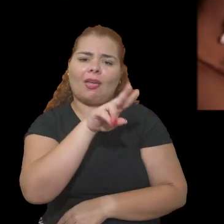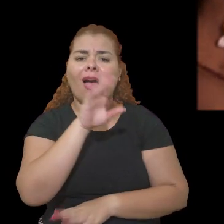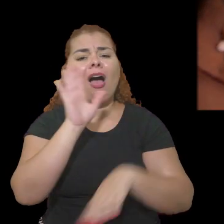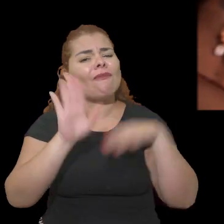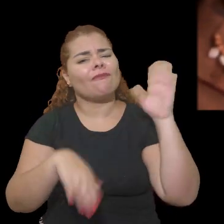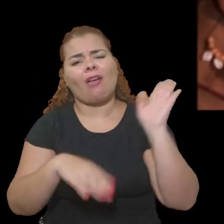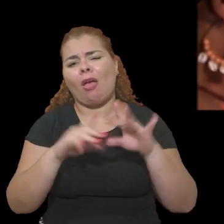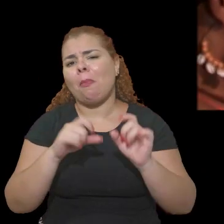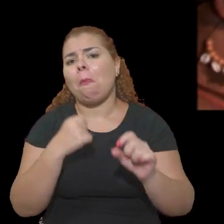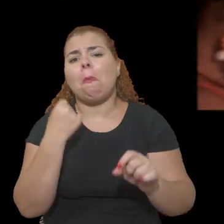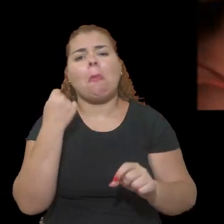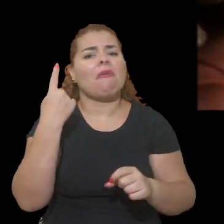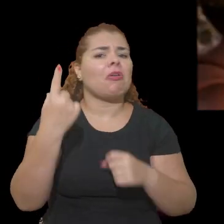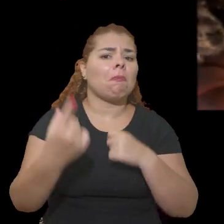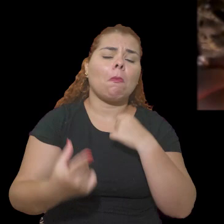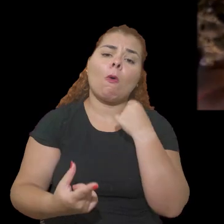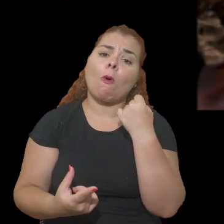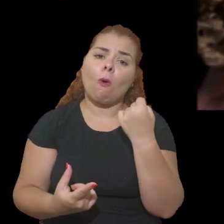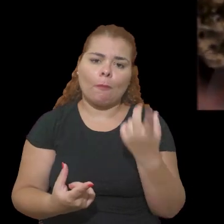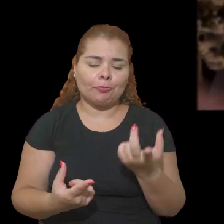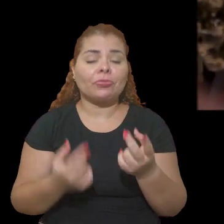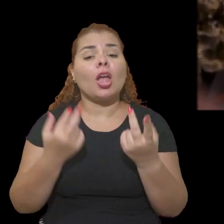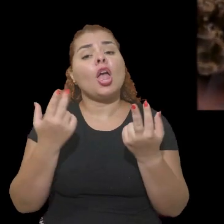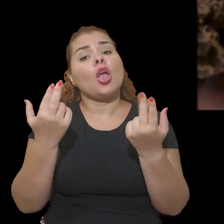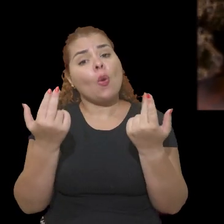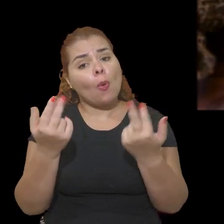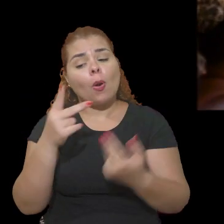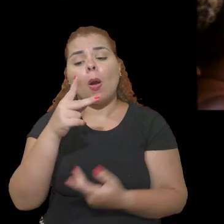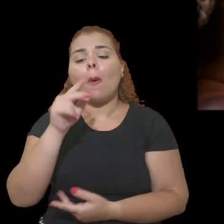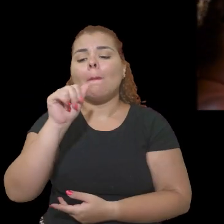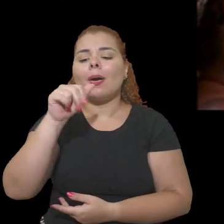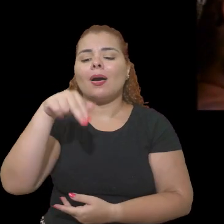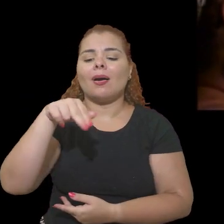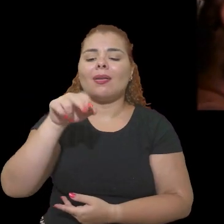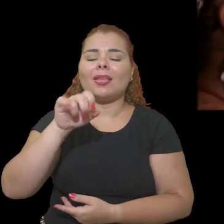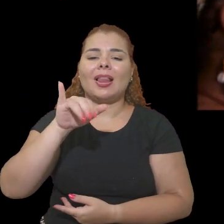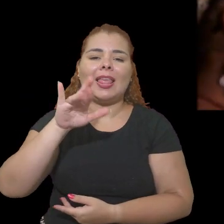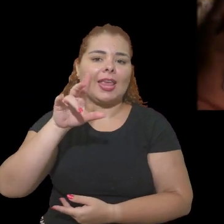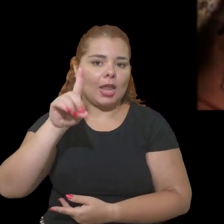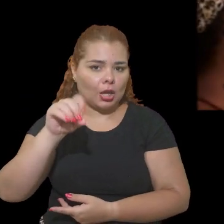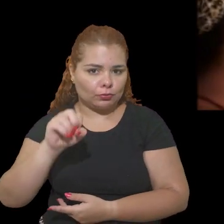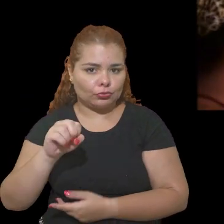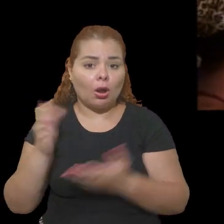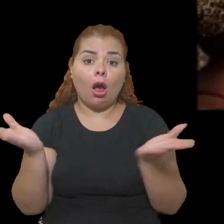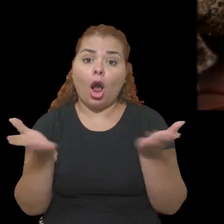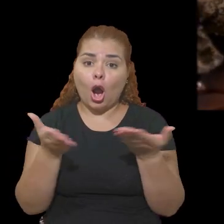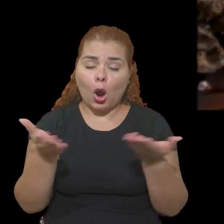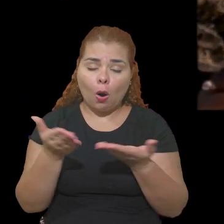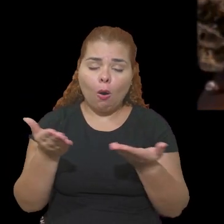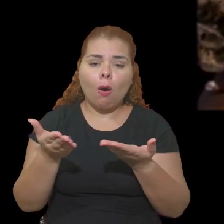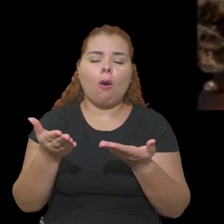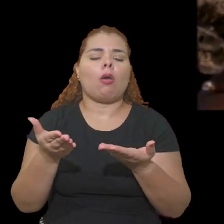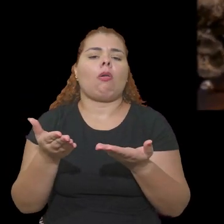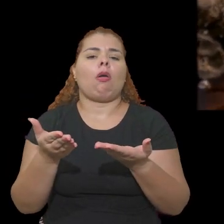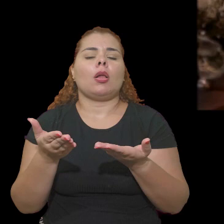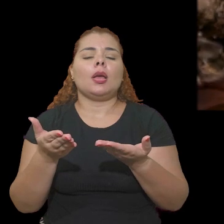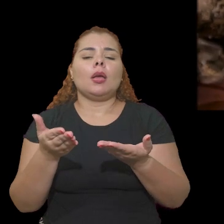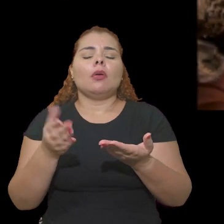ele, assim. Assim como Parelheiros também, que é um lugar onde a gente está descobrindo muito